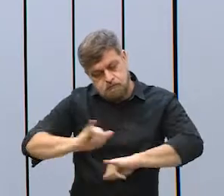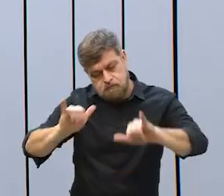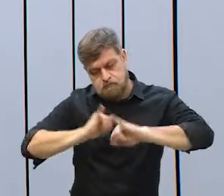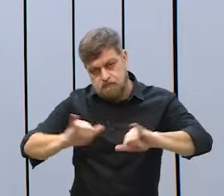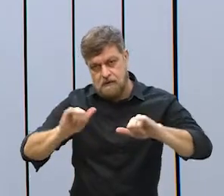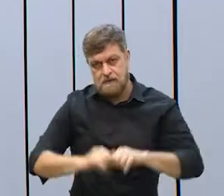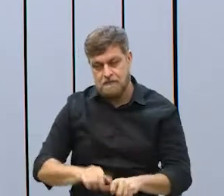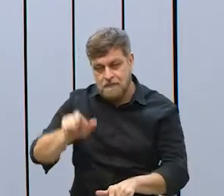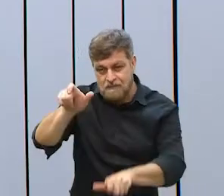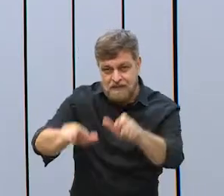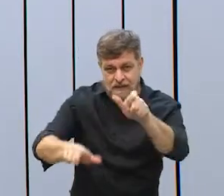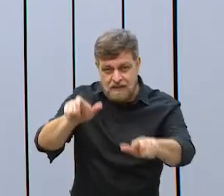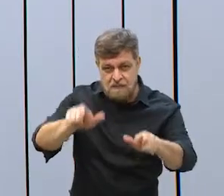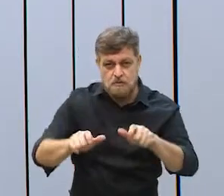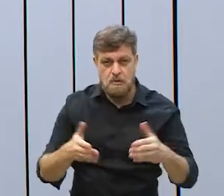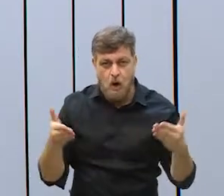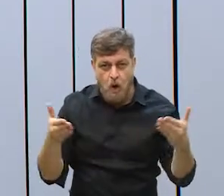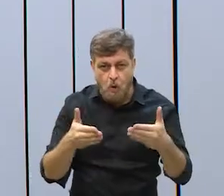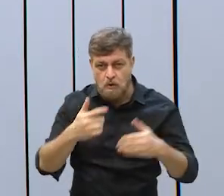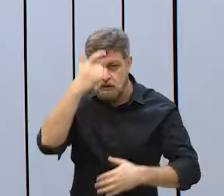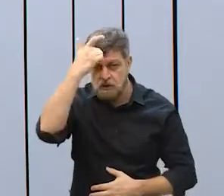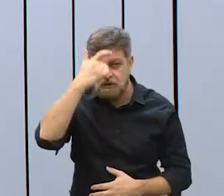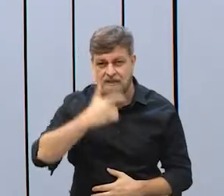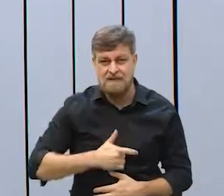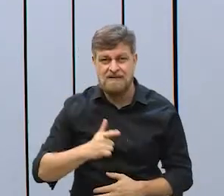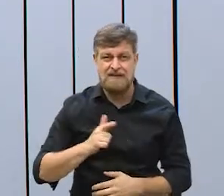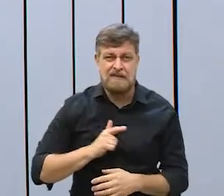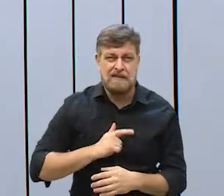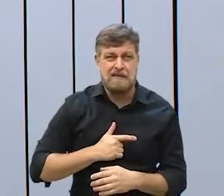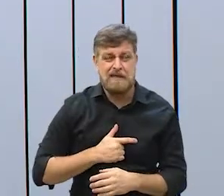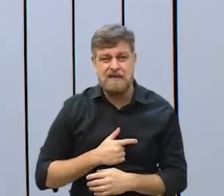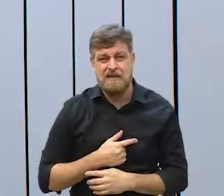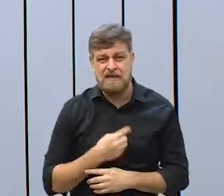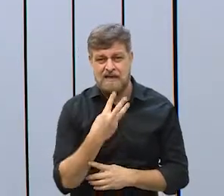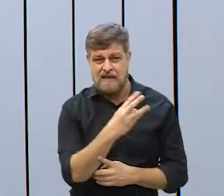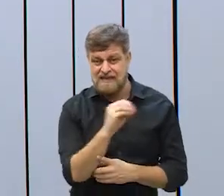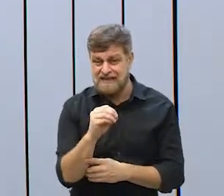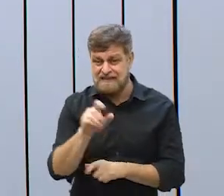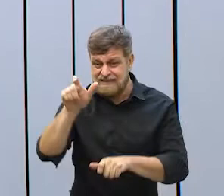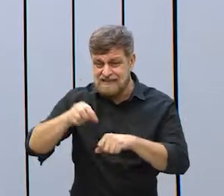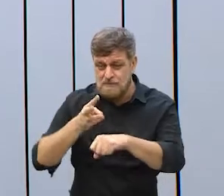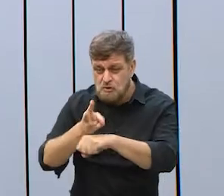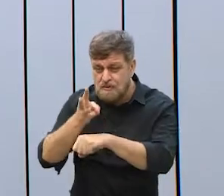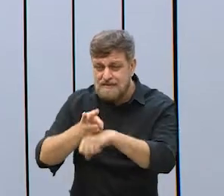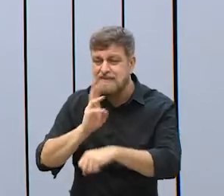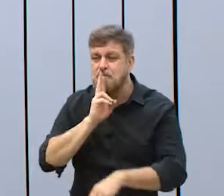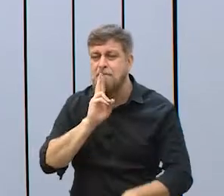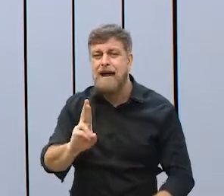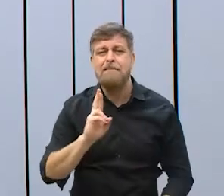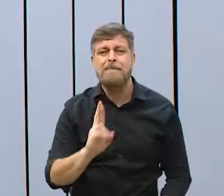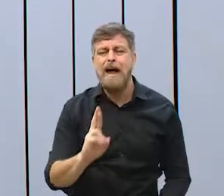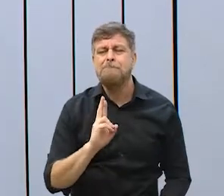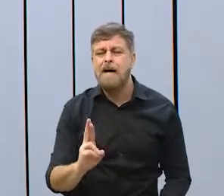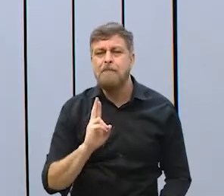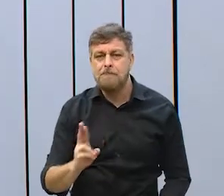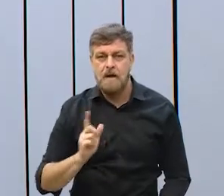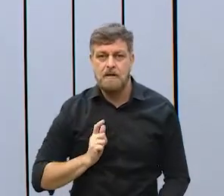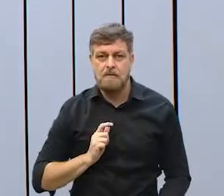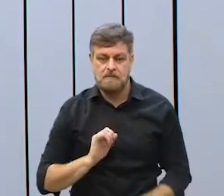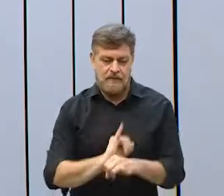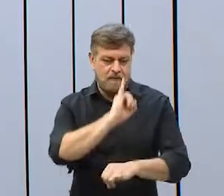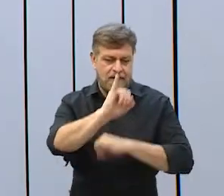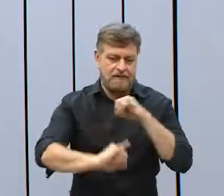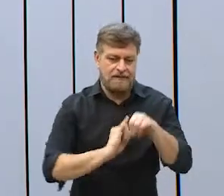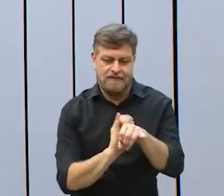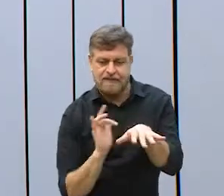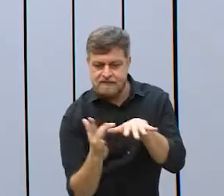de público, né? Por dia a gente hoje responde cerca de 200 a 300 pessoas no WhatsApp, fora os outros canais, né? Instagram